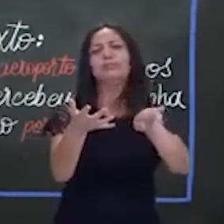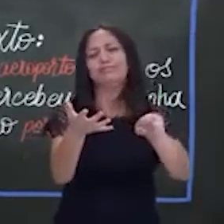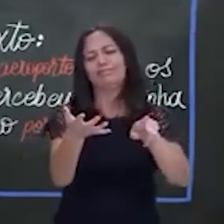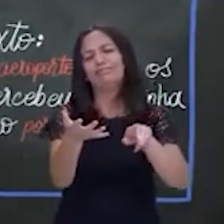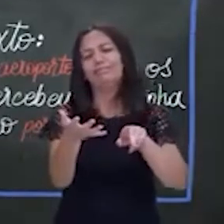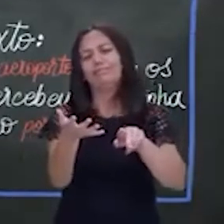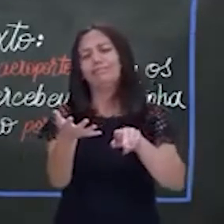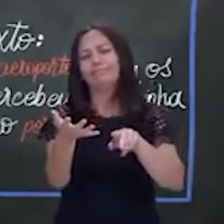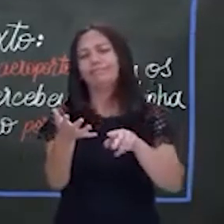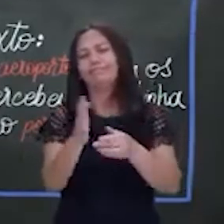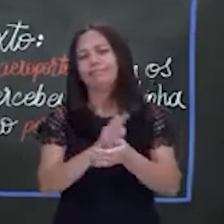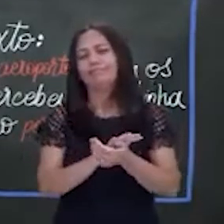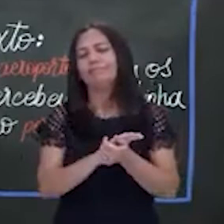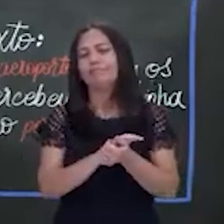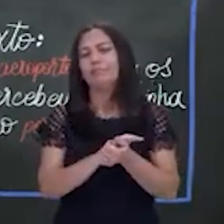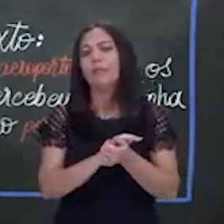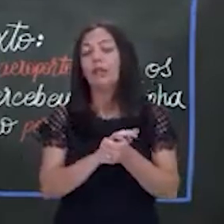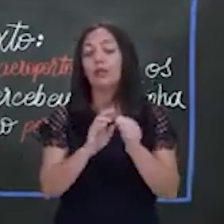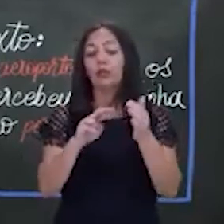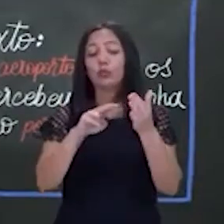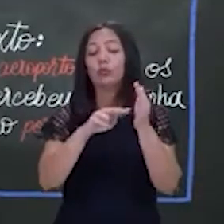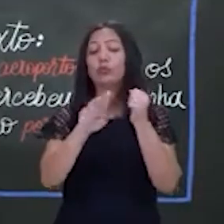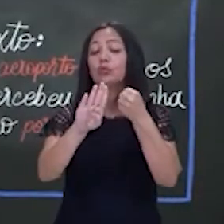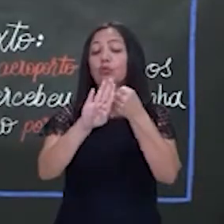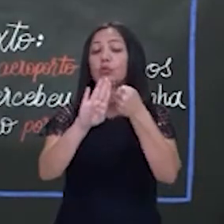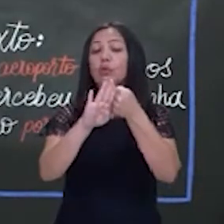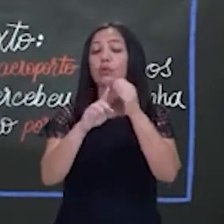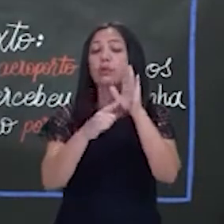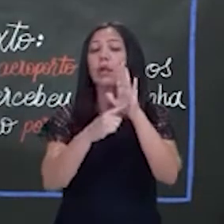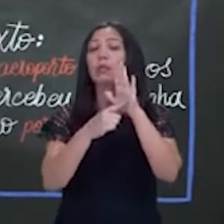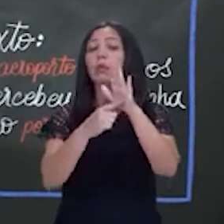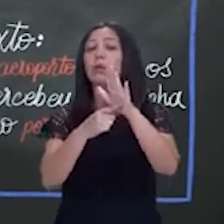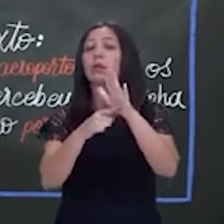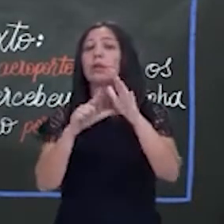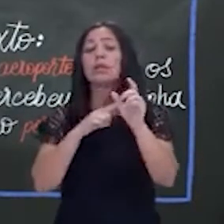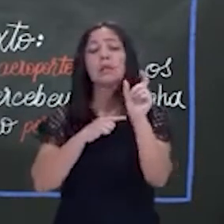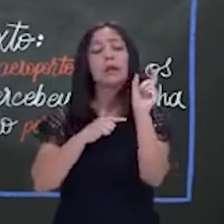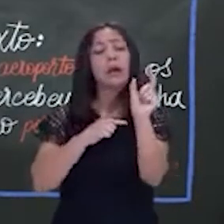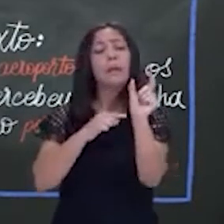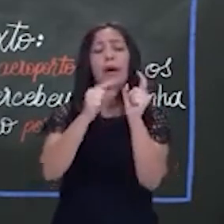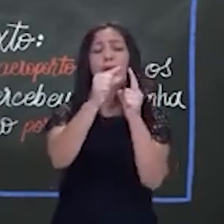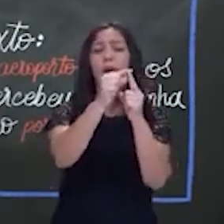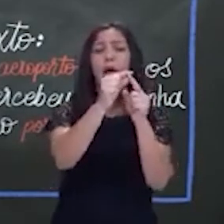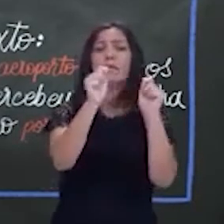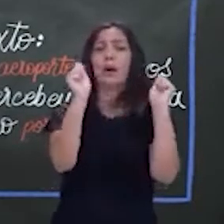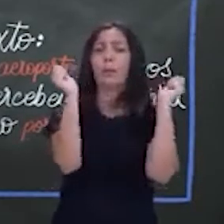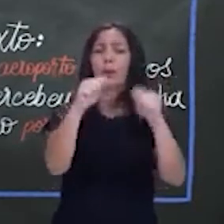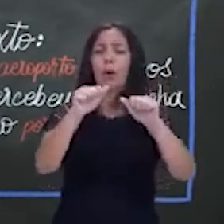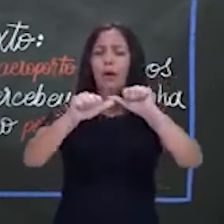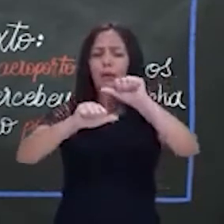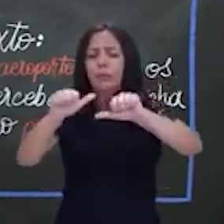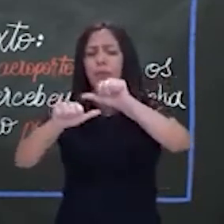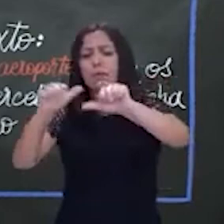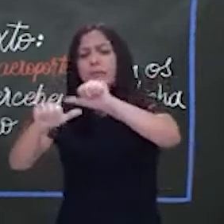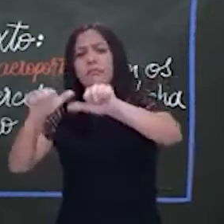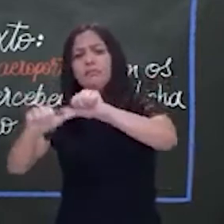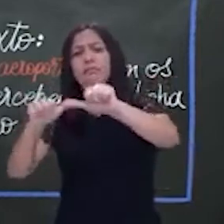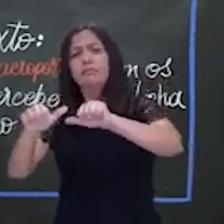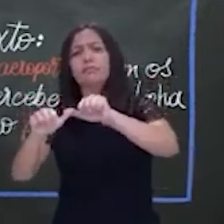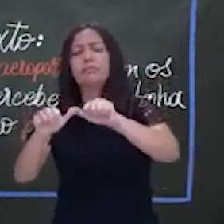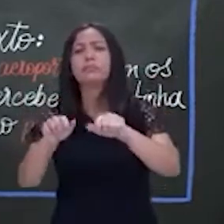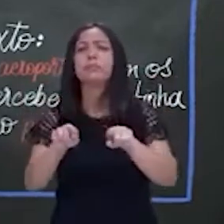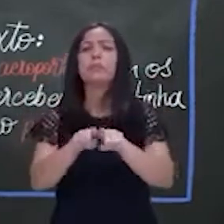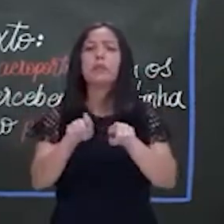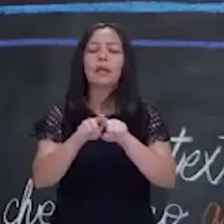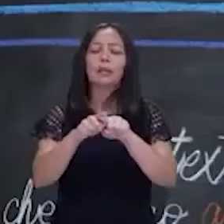gente que as palavras têm uma variedade muito grande. A distinção entre primitivo e derivado. O primitivo vem de primeiro, vem de